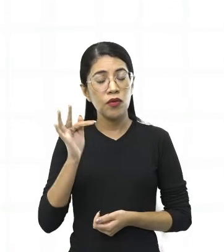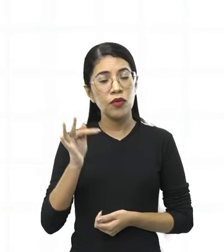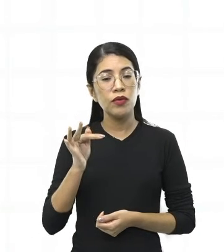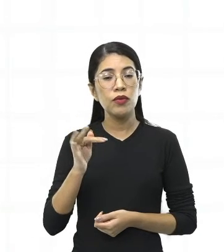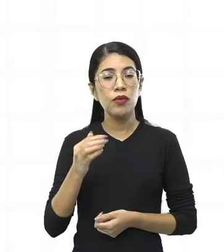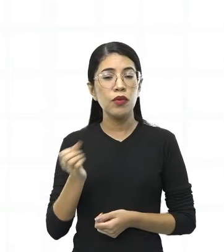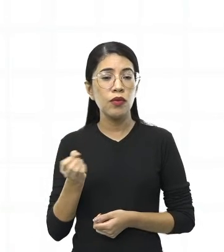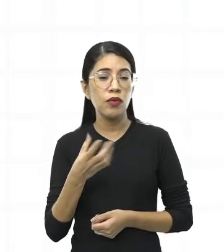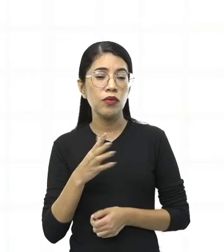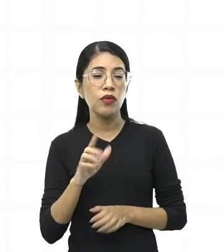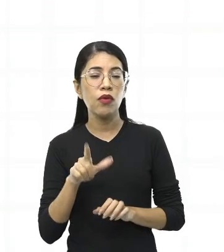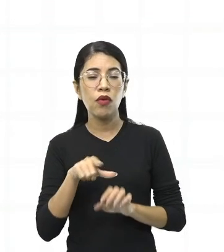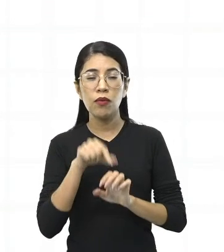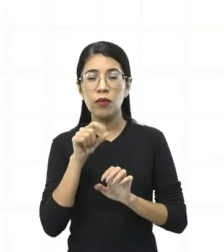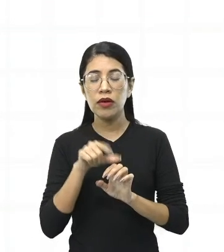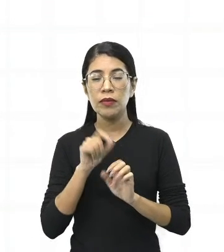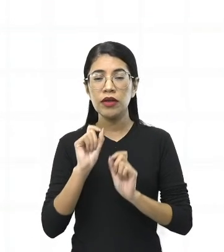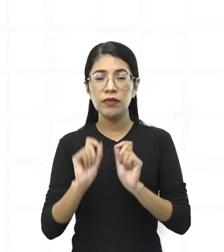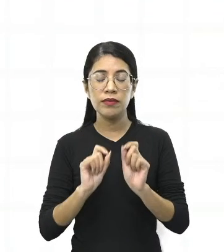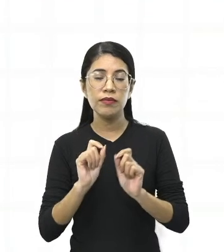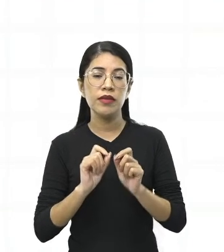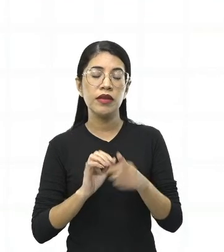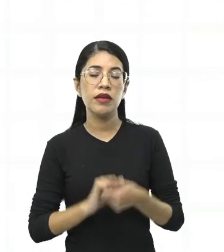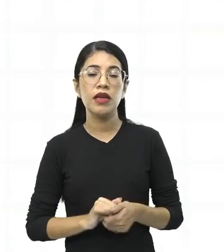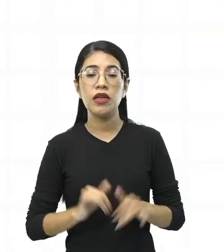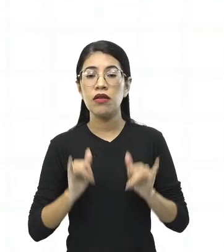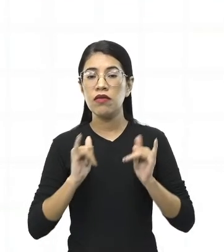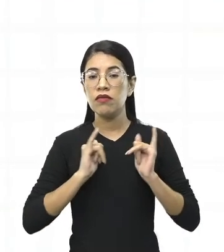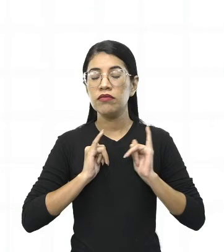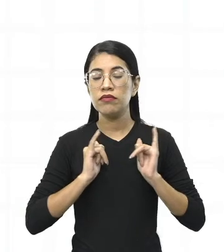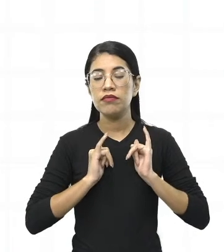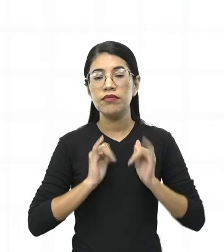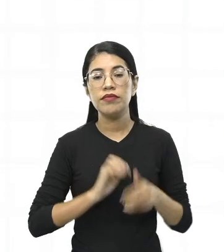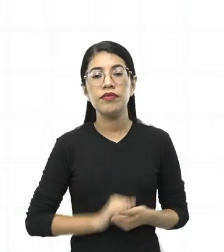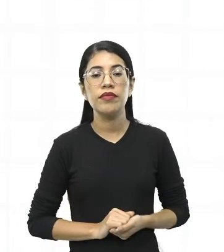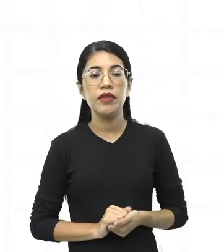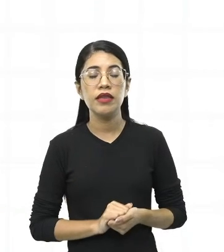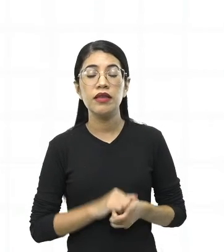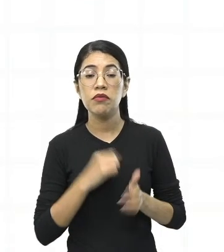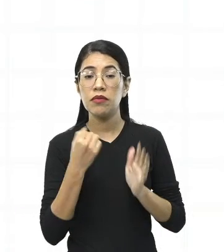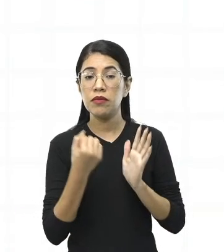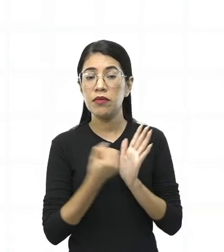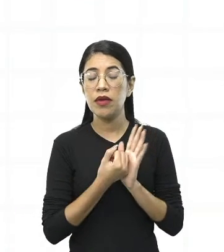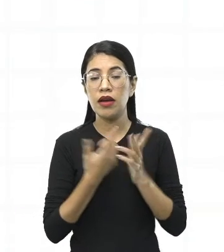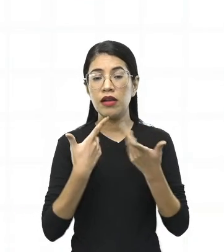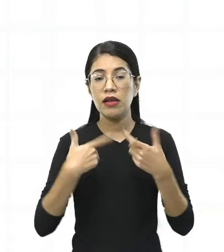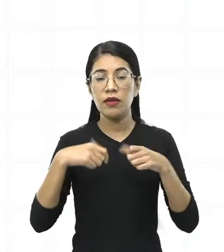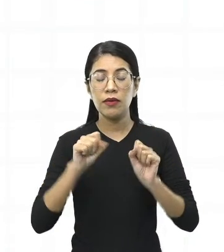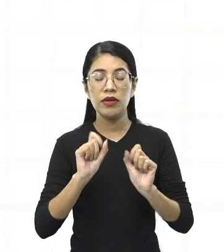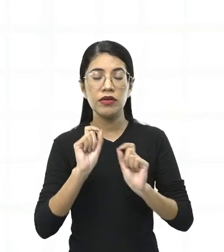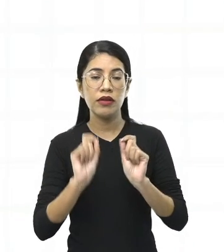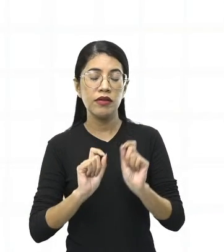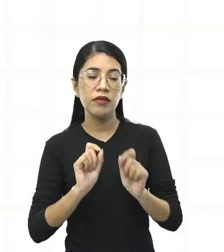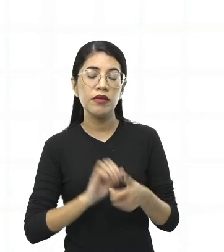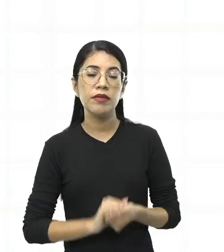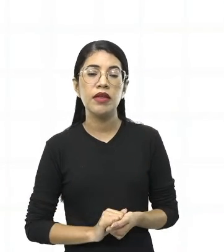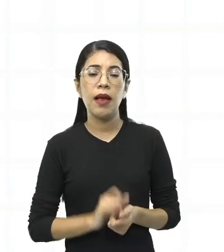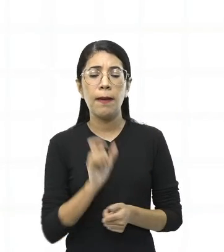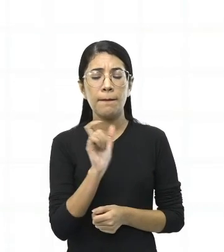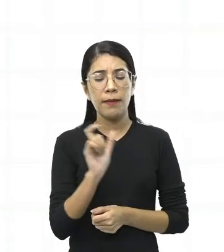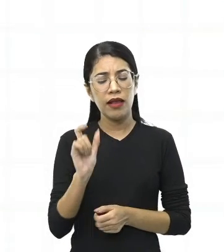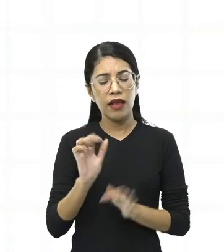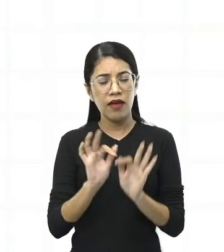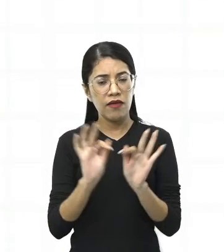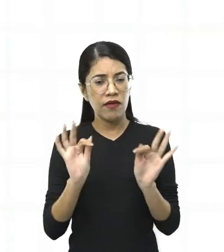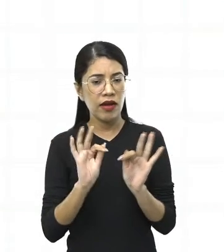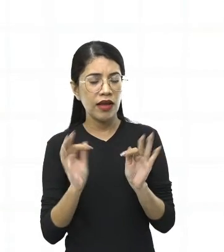empreendimento. Sombra e água fresca, tá? Então, essas marcas linguísticas são os termos, aí são as palavras que vão fazer